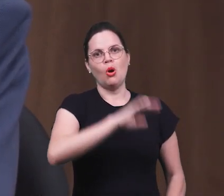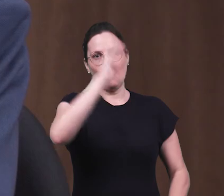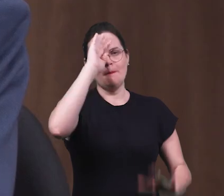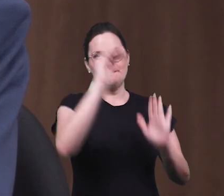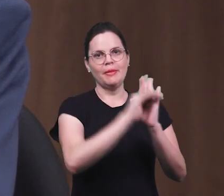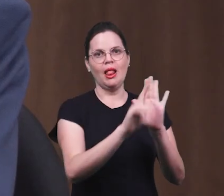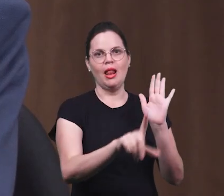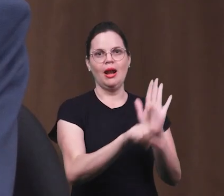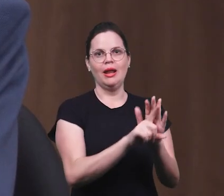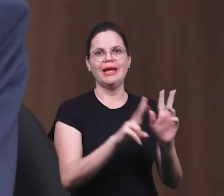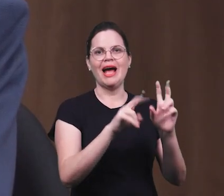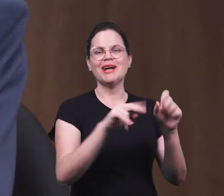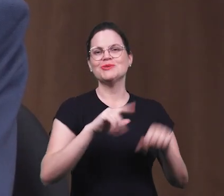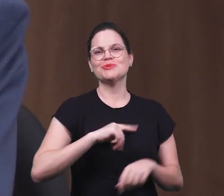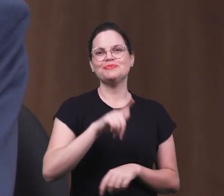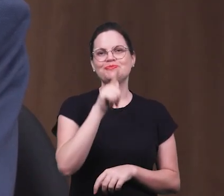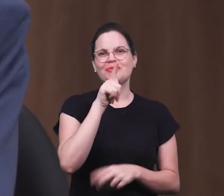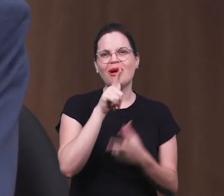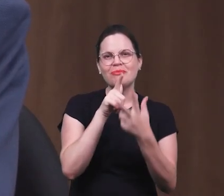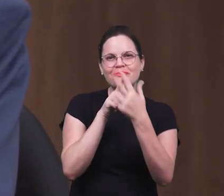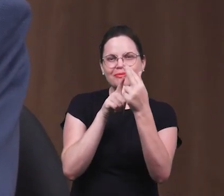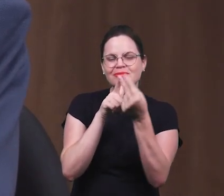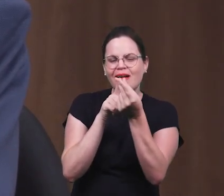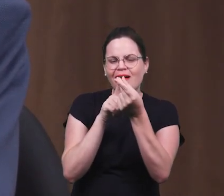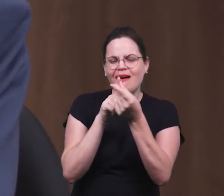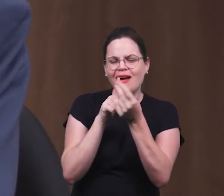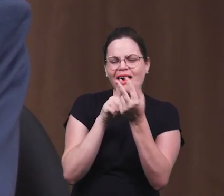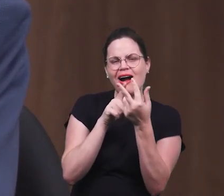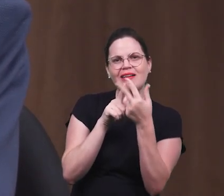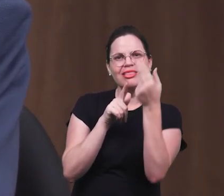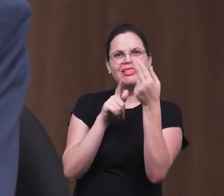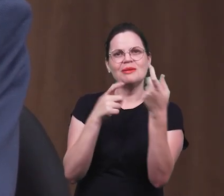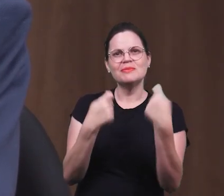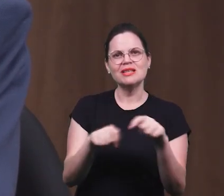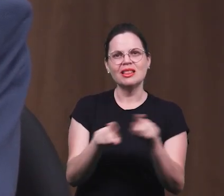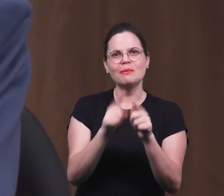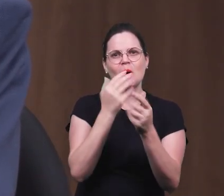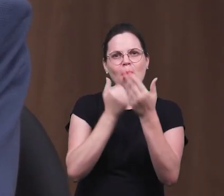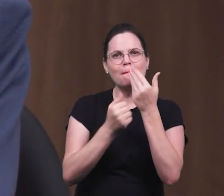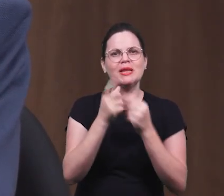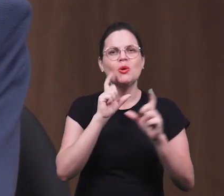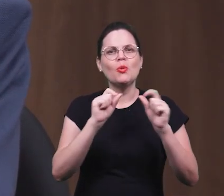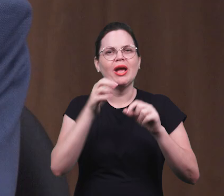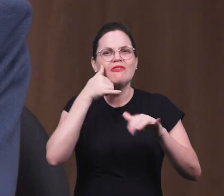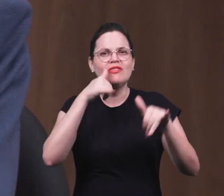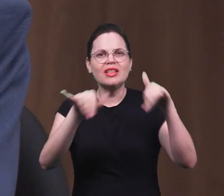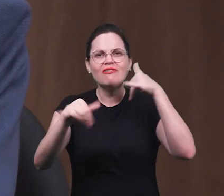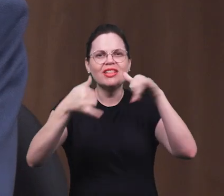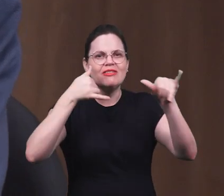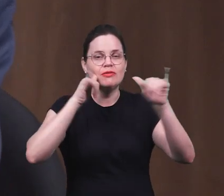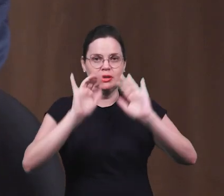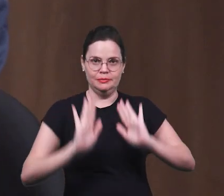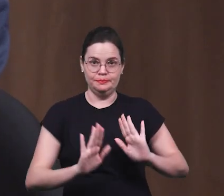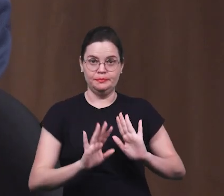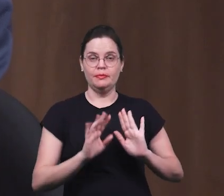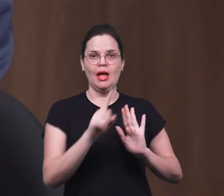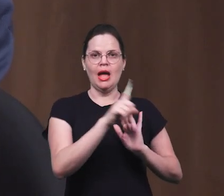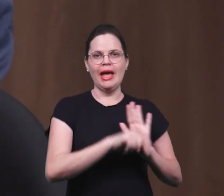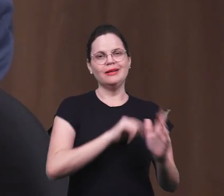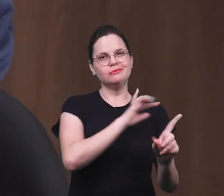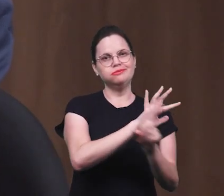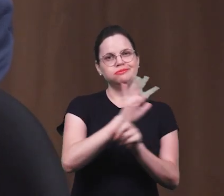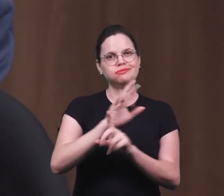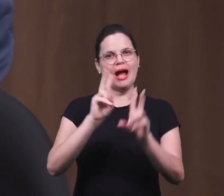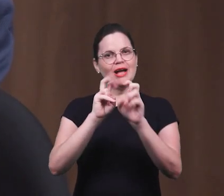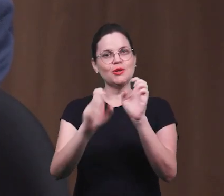dizia, da circuncisão, outras questões ali, do alimento. Então, esse concílio foi importante para essa